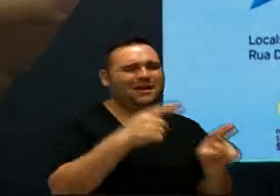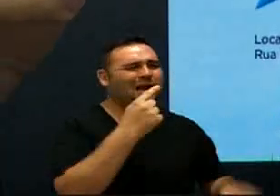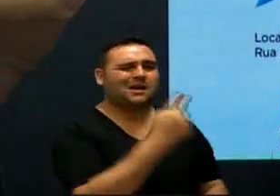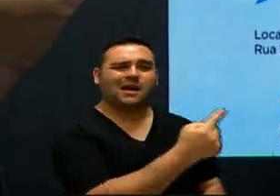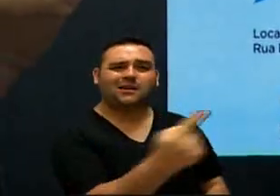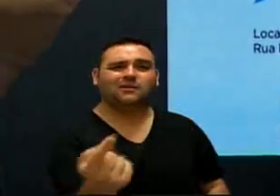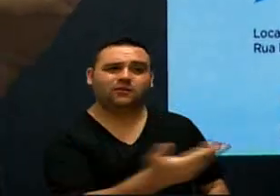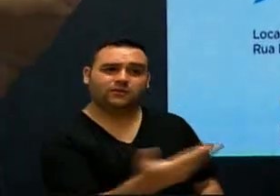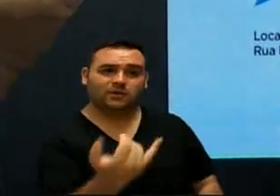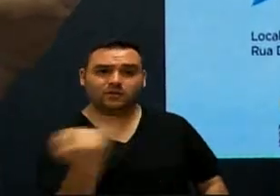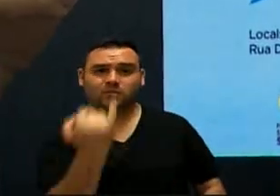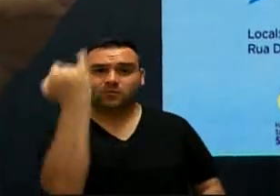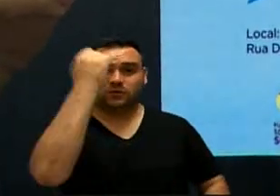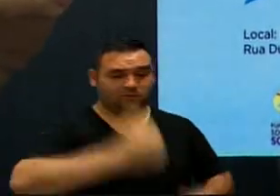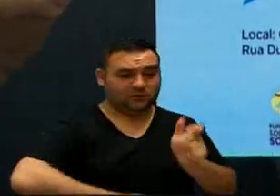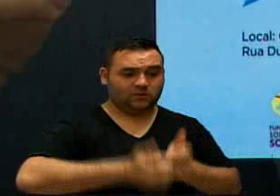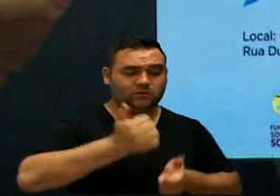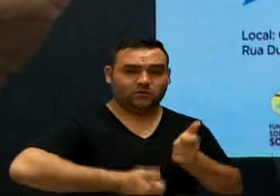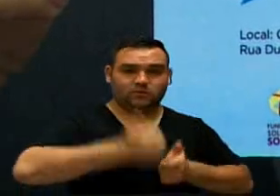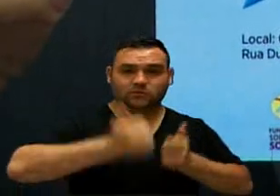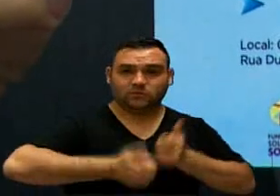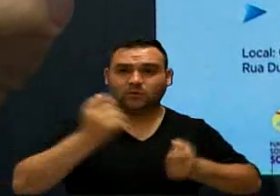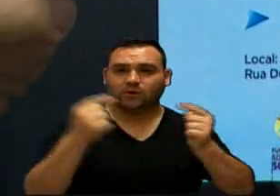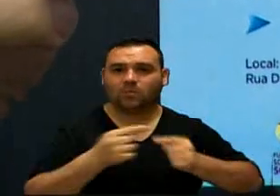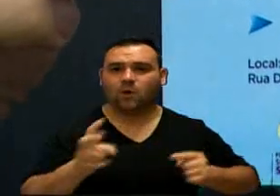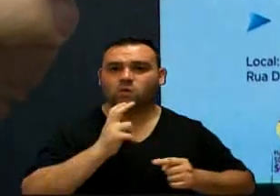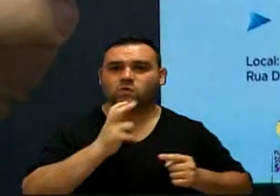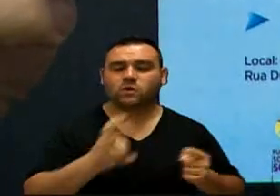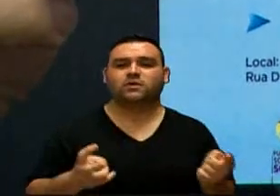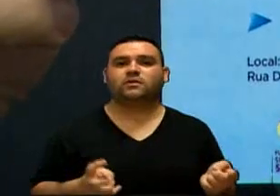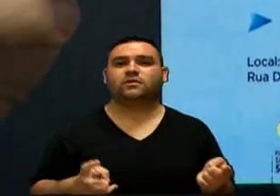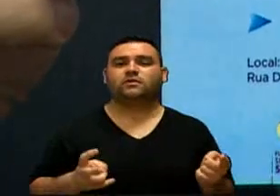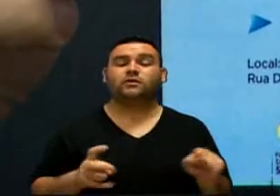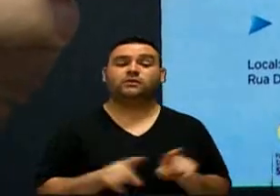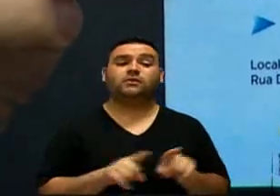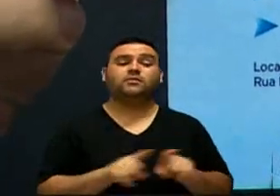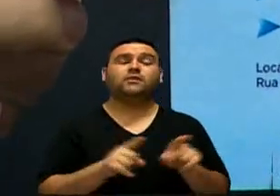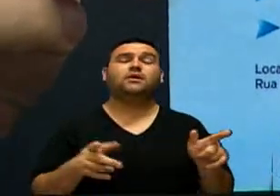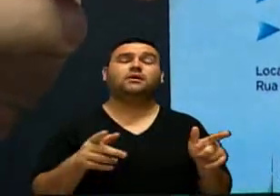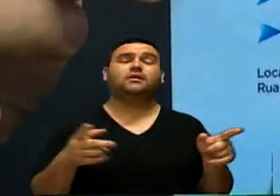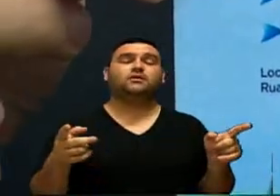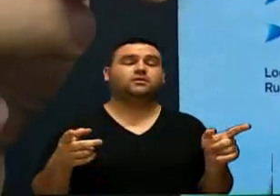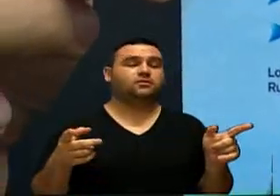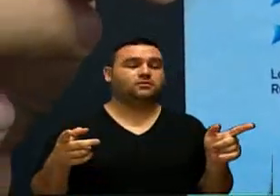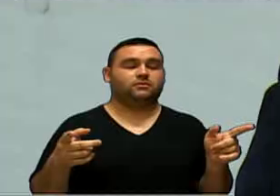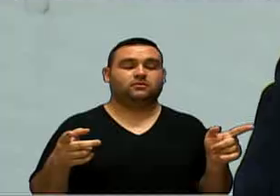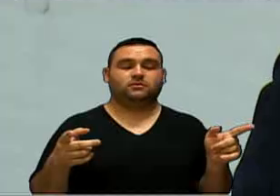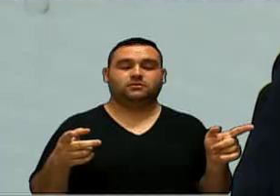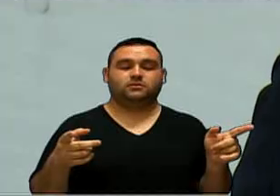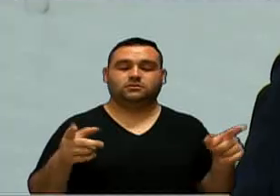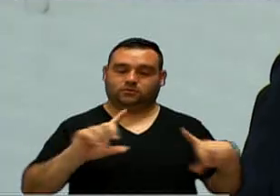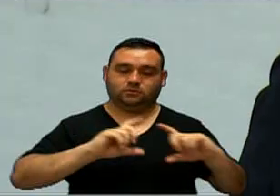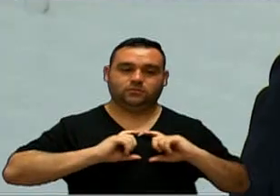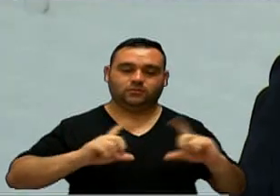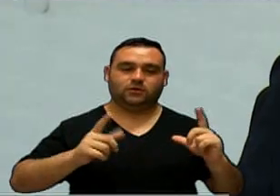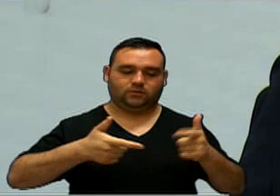de vocês importante para o esporte de Sorocaba. E sintam-se, através dessa medalha,